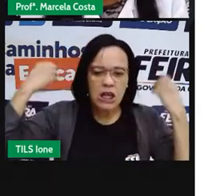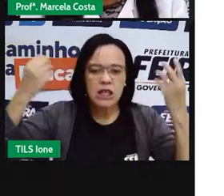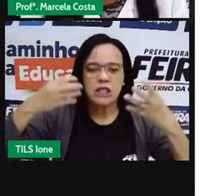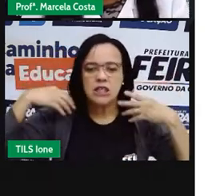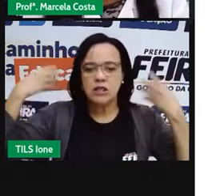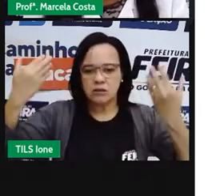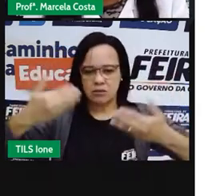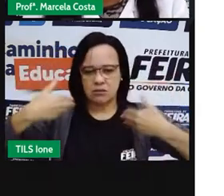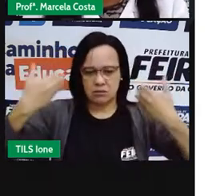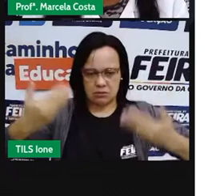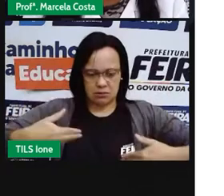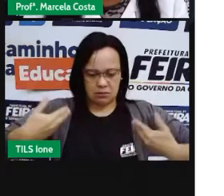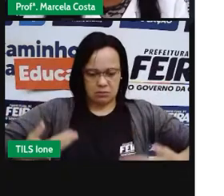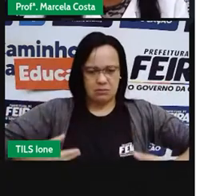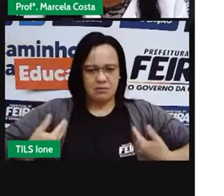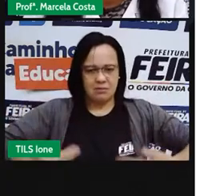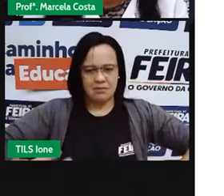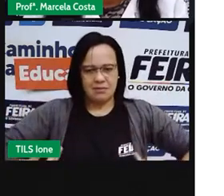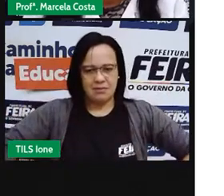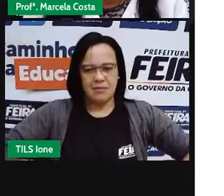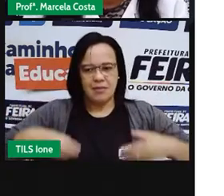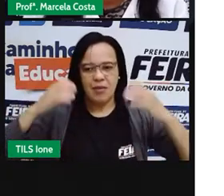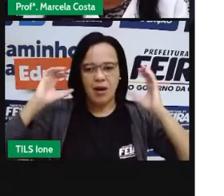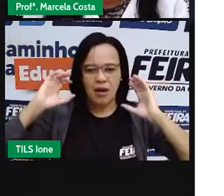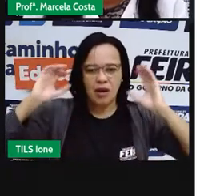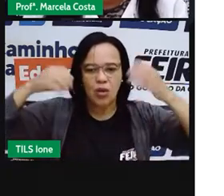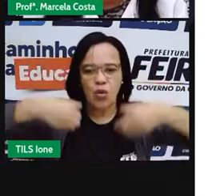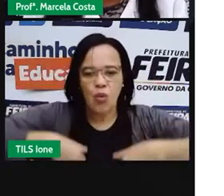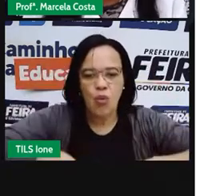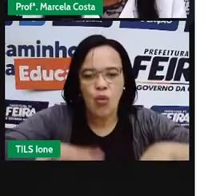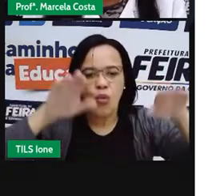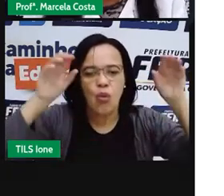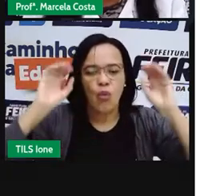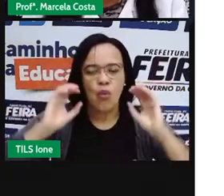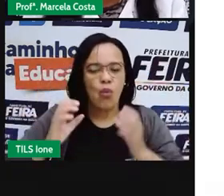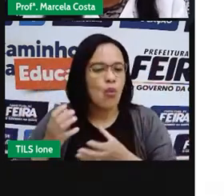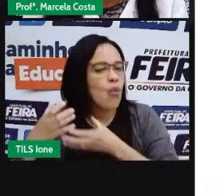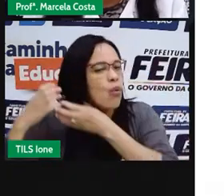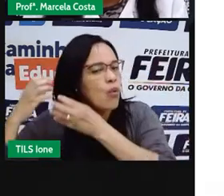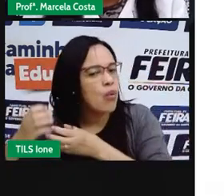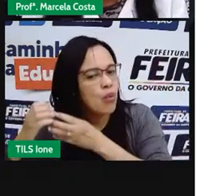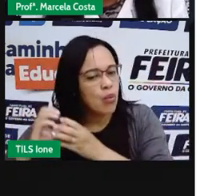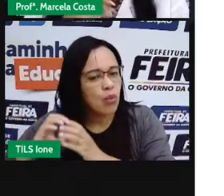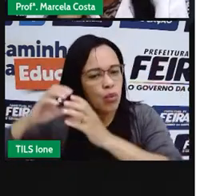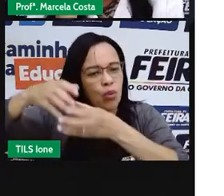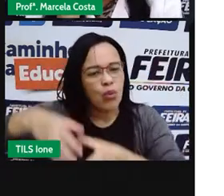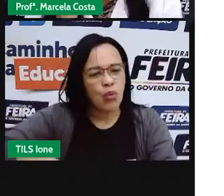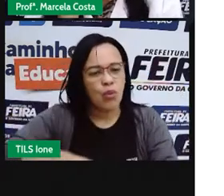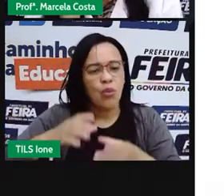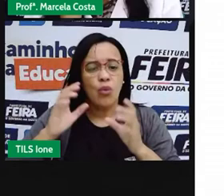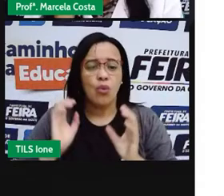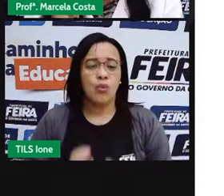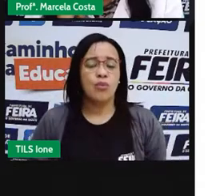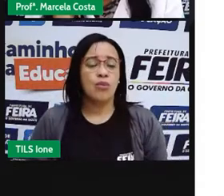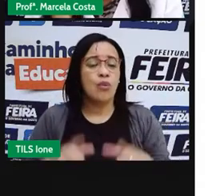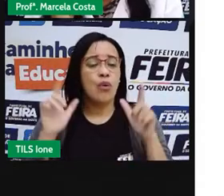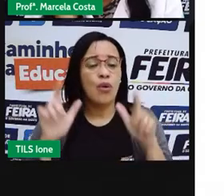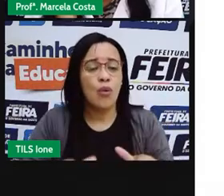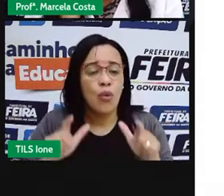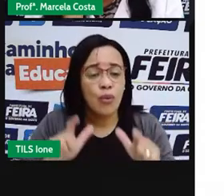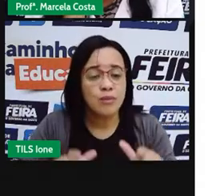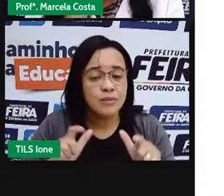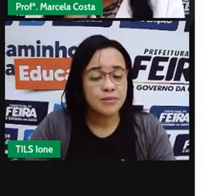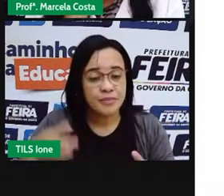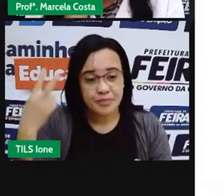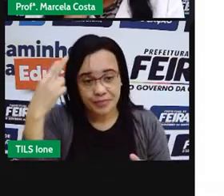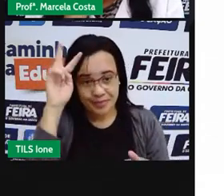subir ali pelas tranças e conseguir chegar na torre e conseguir salvar ela. Onde é que tem? Que história é